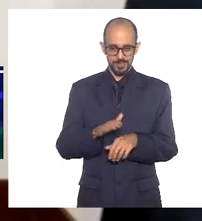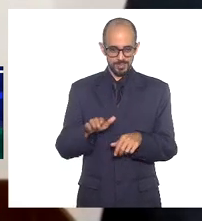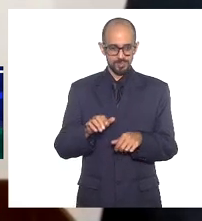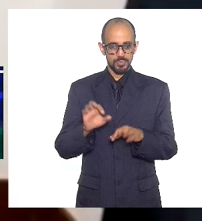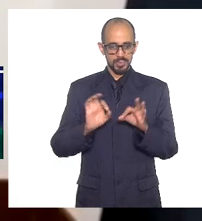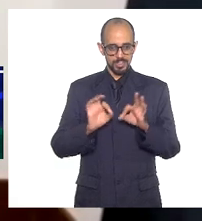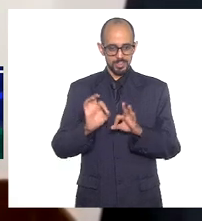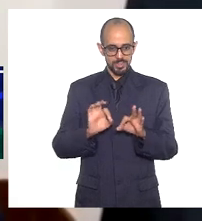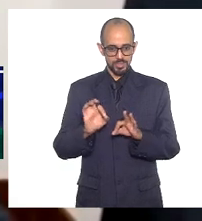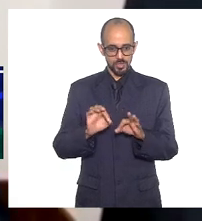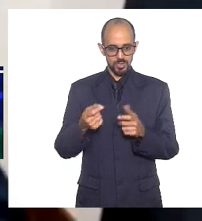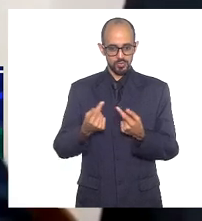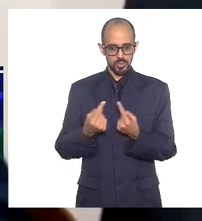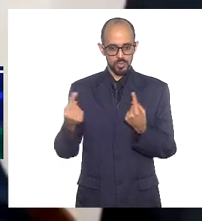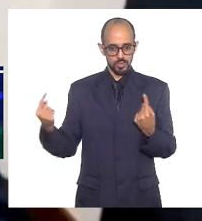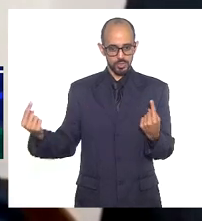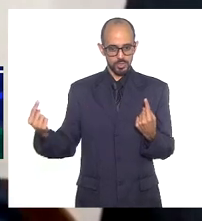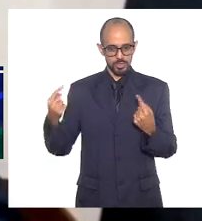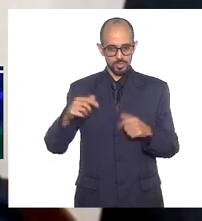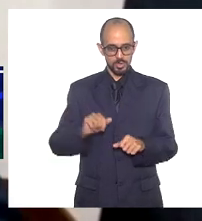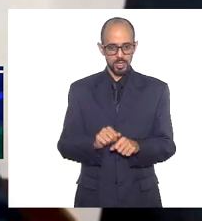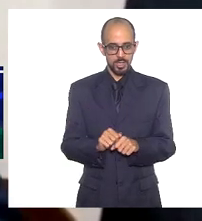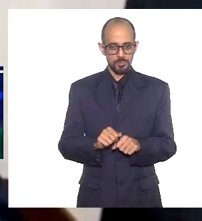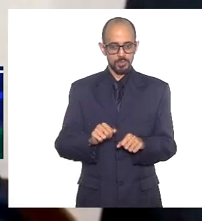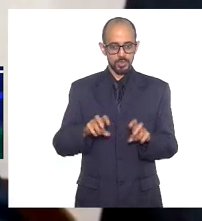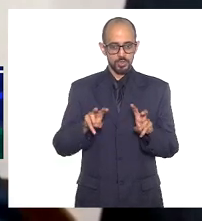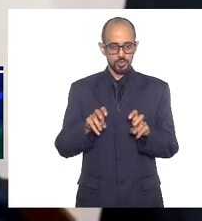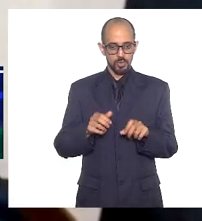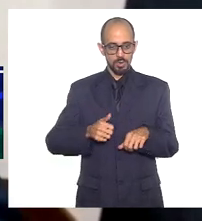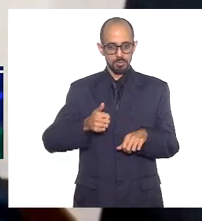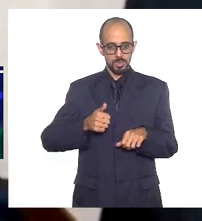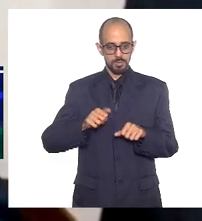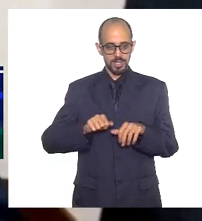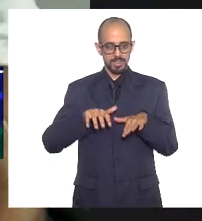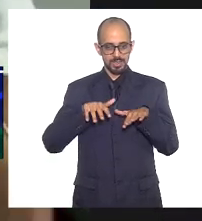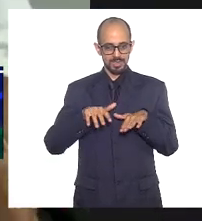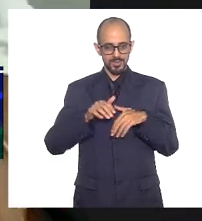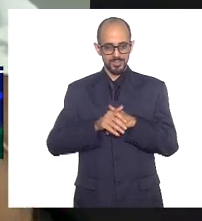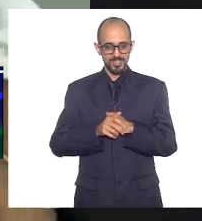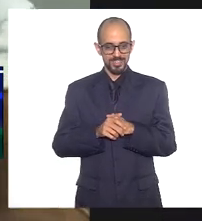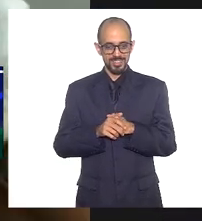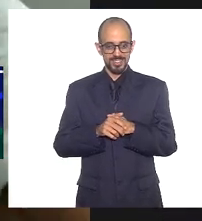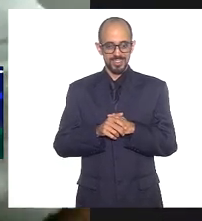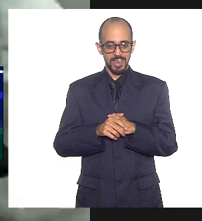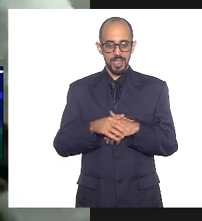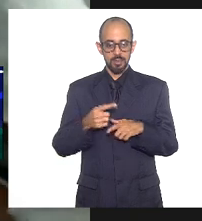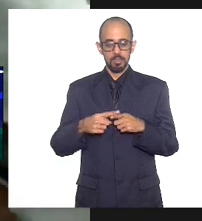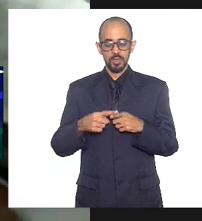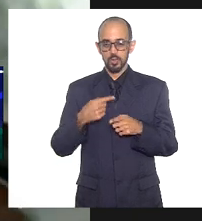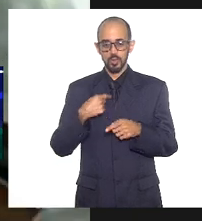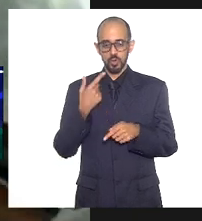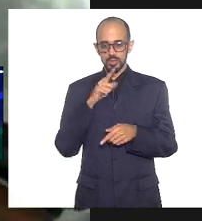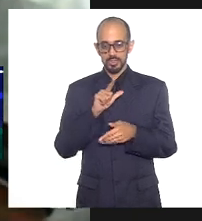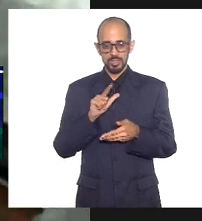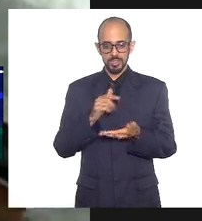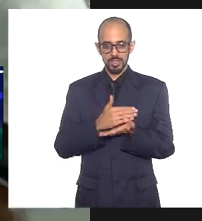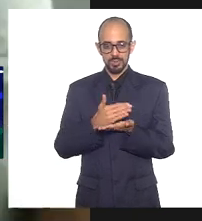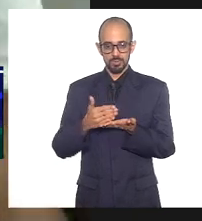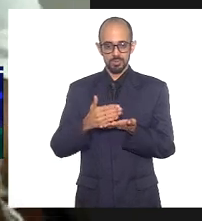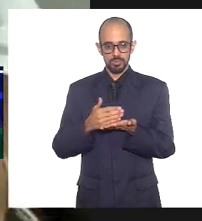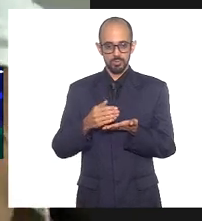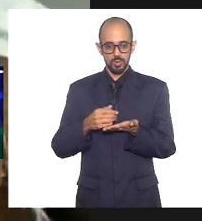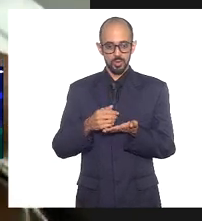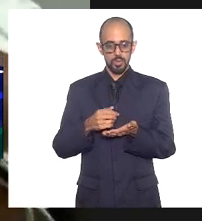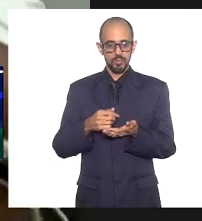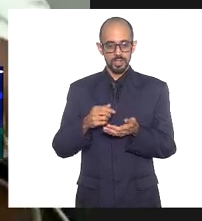distante em relação à primeira sessão não, primeiro eu não consegui chegar no início da primeira sessão para fazer essa